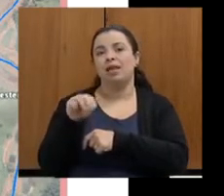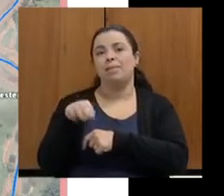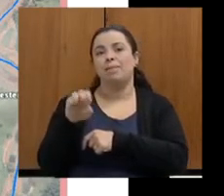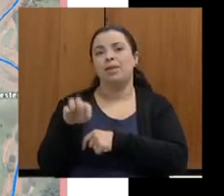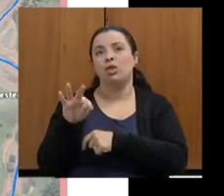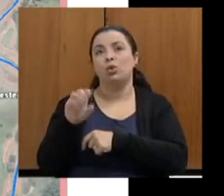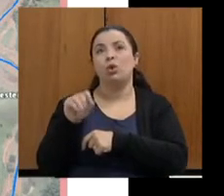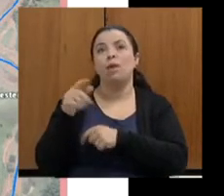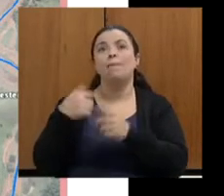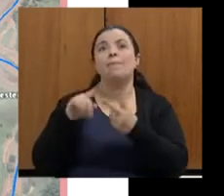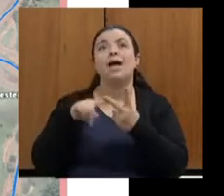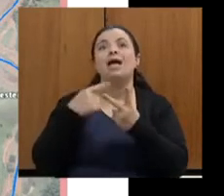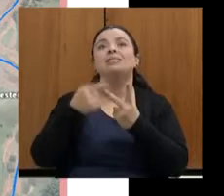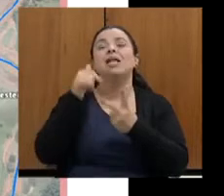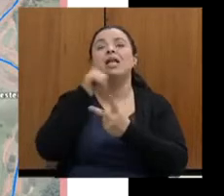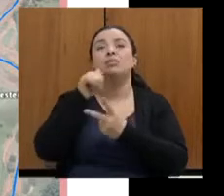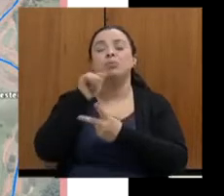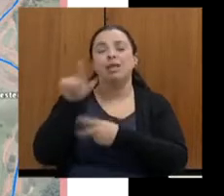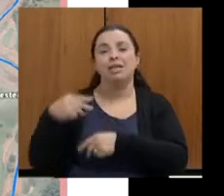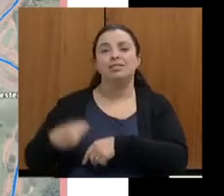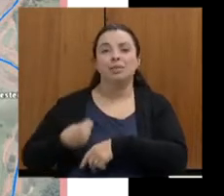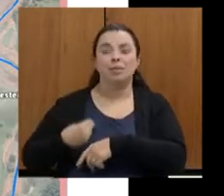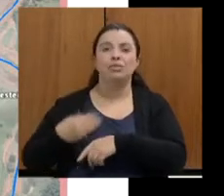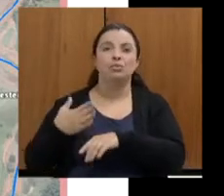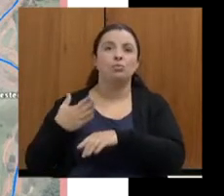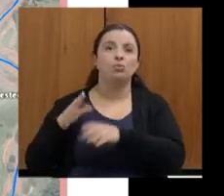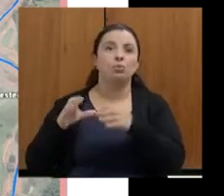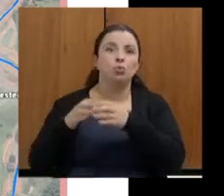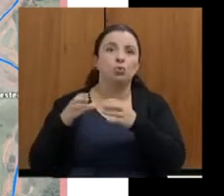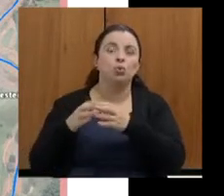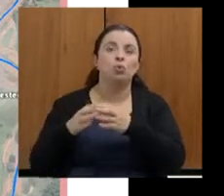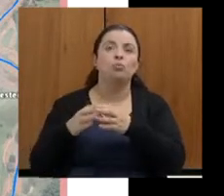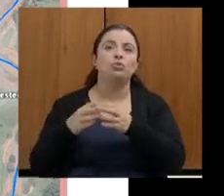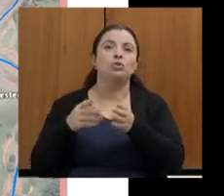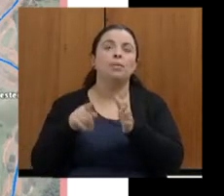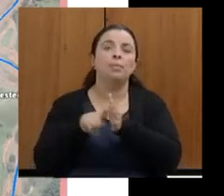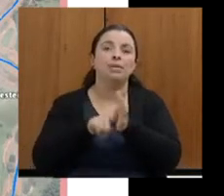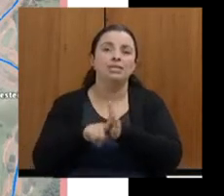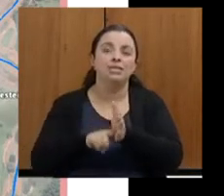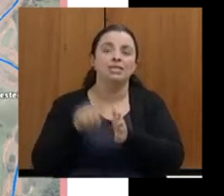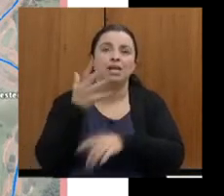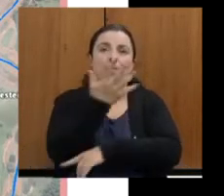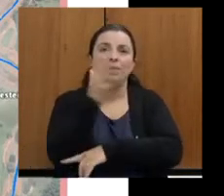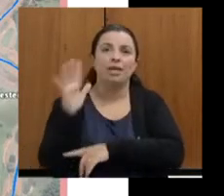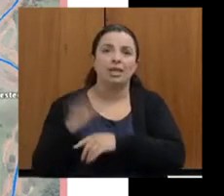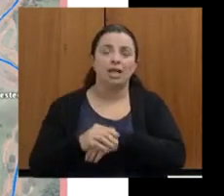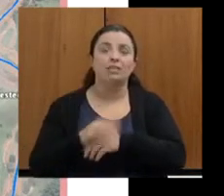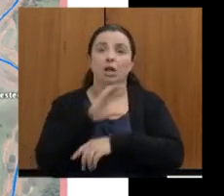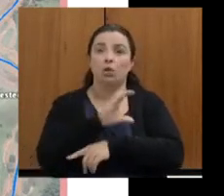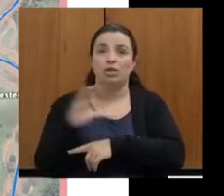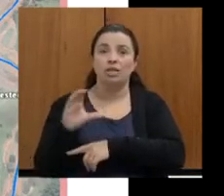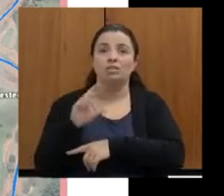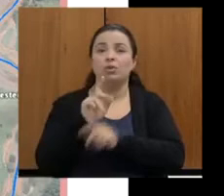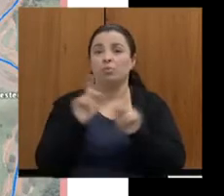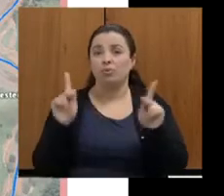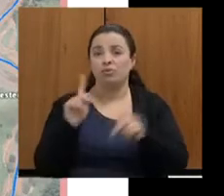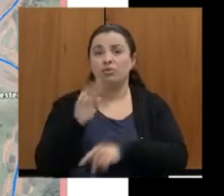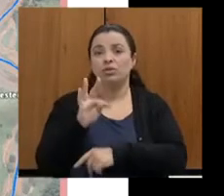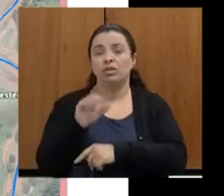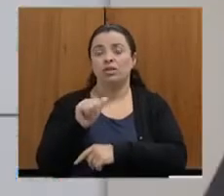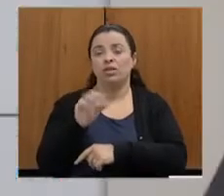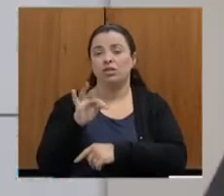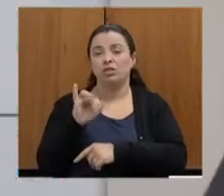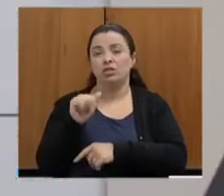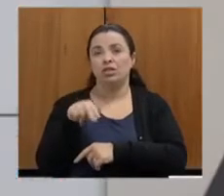pesquisa socioambientais nem nem apresentei o grupo né mas que a coordenado pela Professora Tatiana Ribeiro que não foi está aqui hoje tá